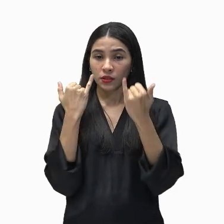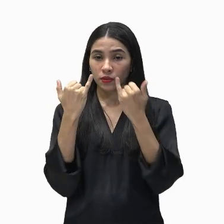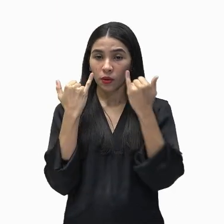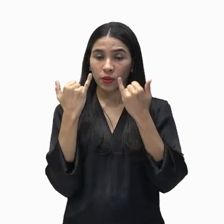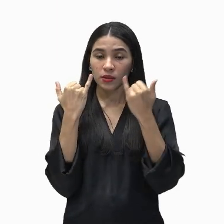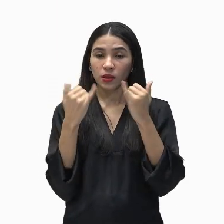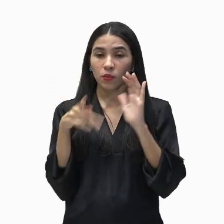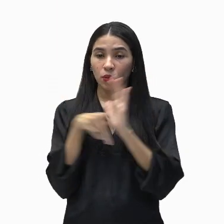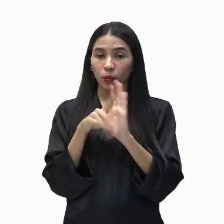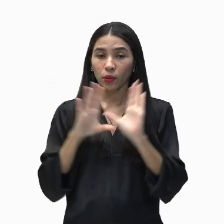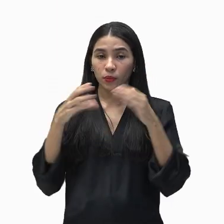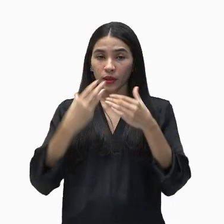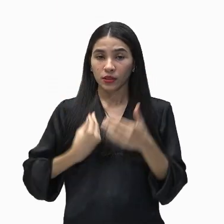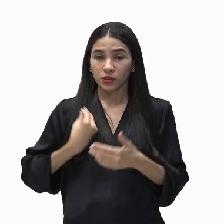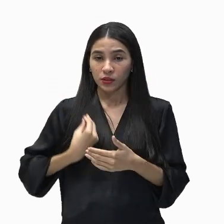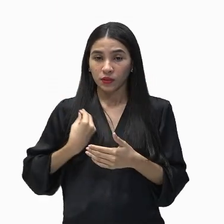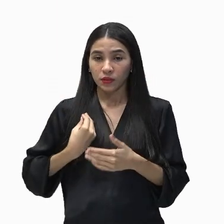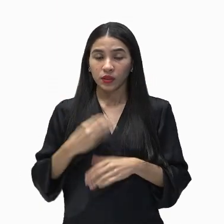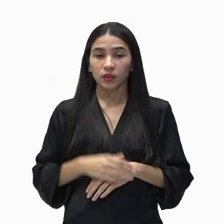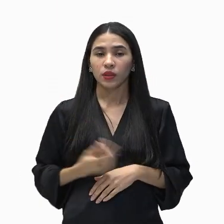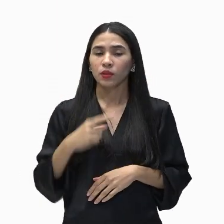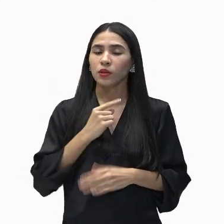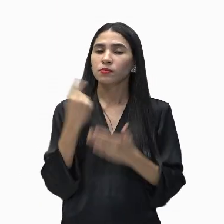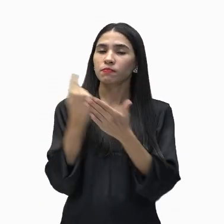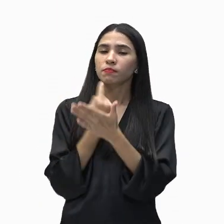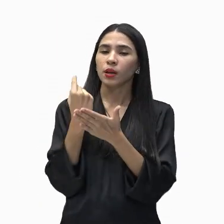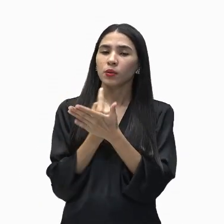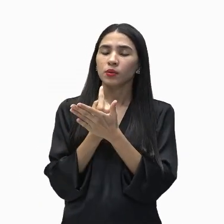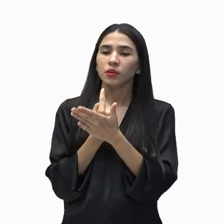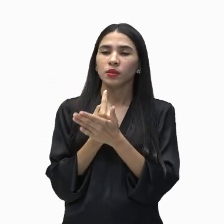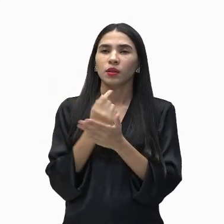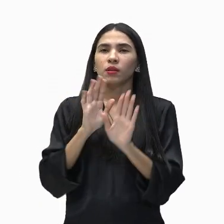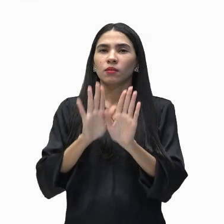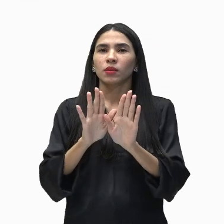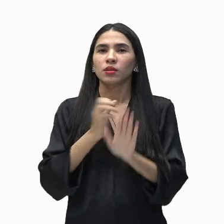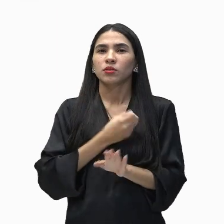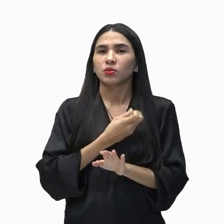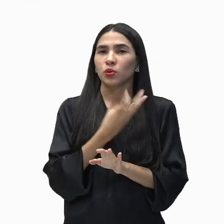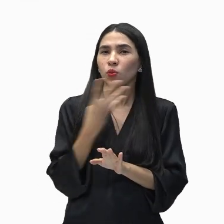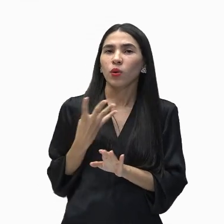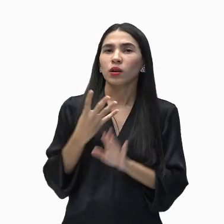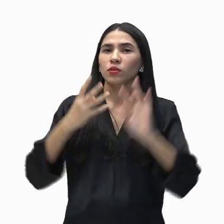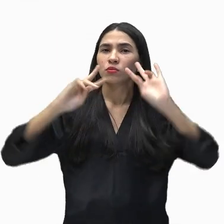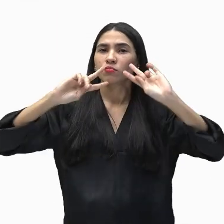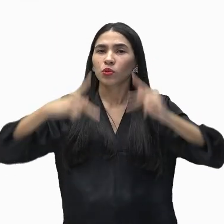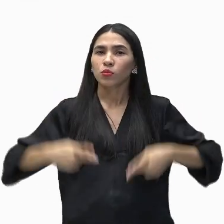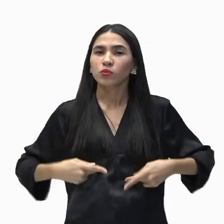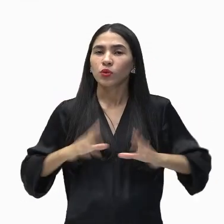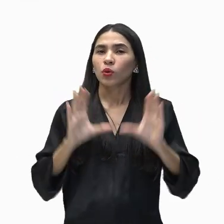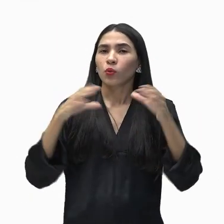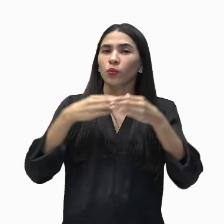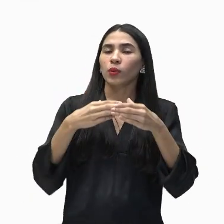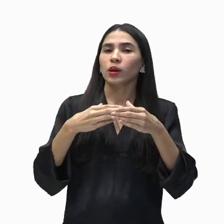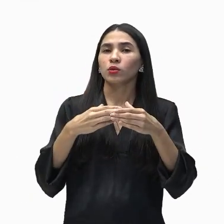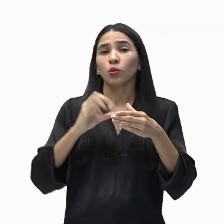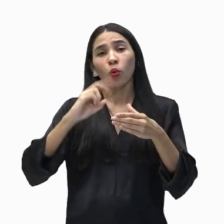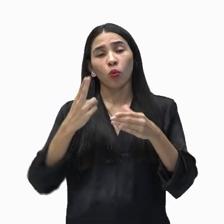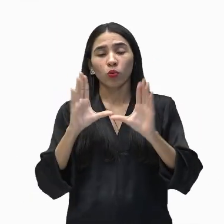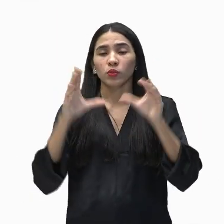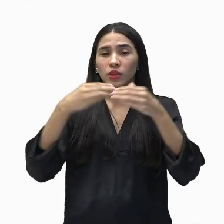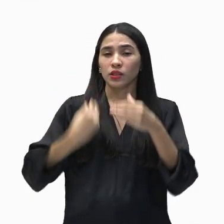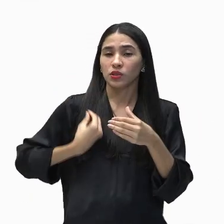seres vivos, a gente passa a se perguntar, mas quantos seres vivos existem no planeta? Considerando tanto